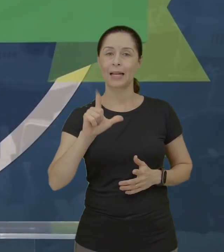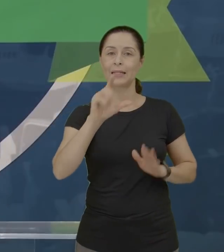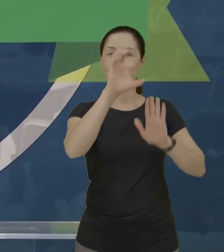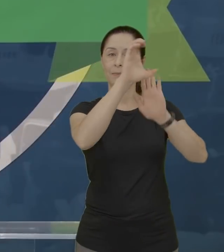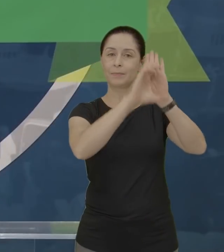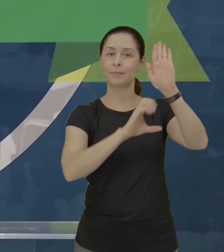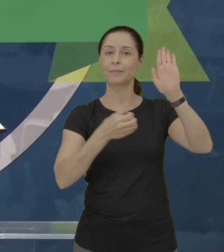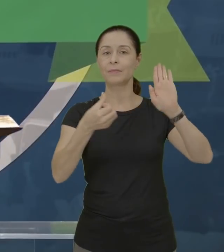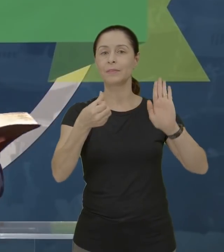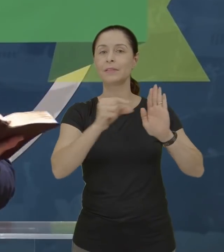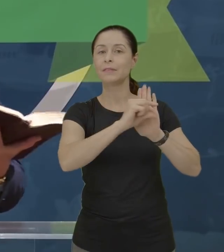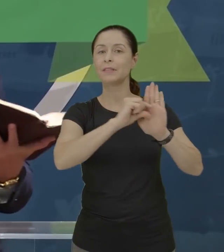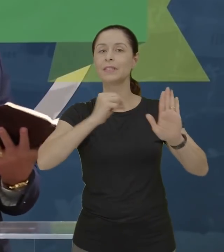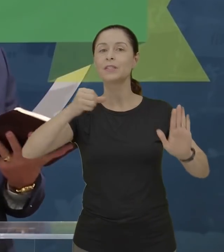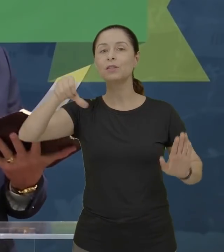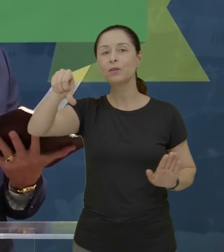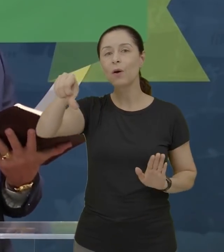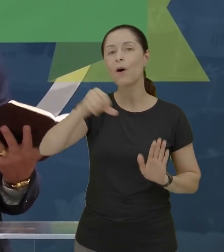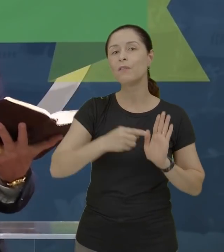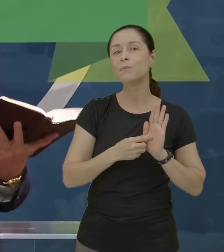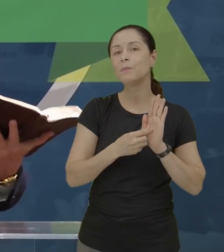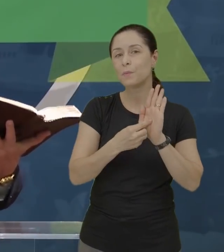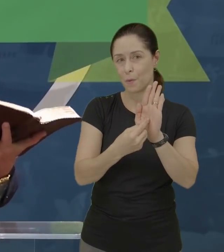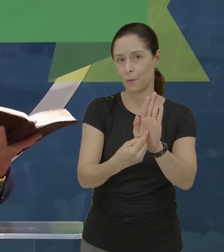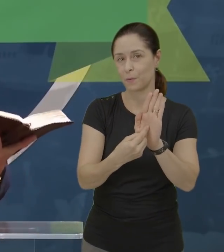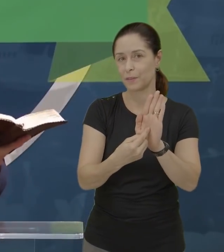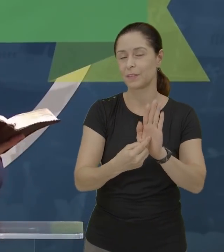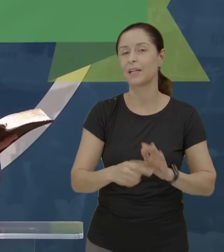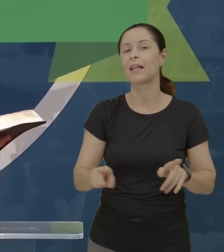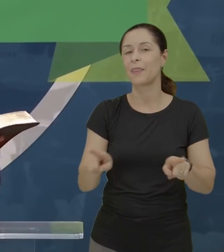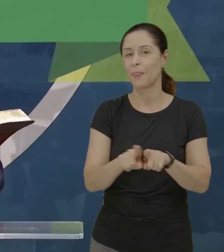Aqui tem um texto interessantíssimo. 6:9.